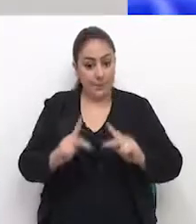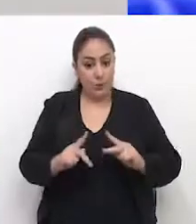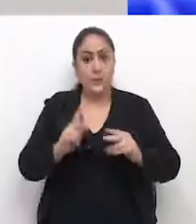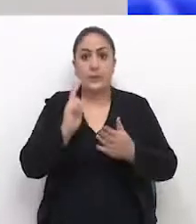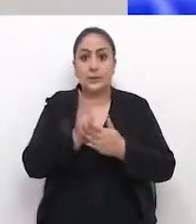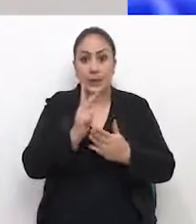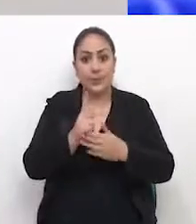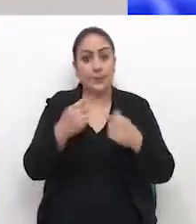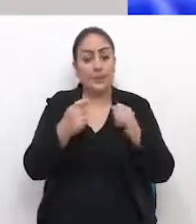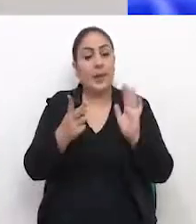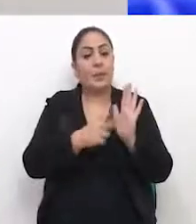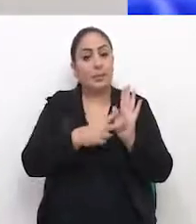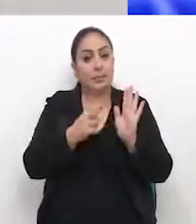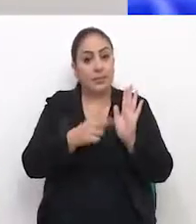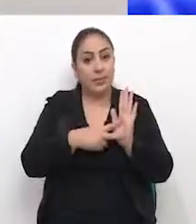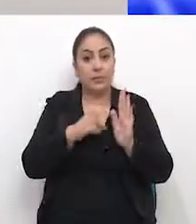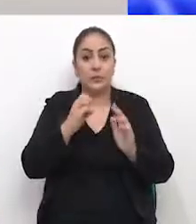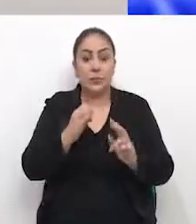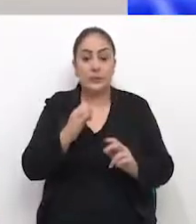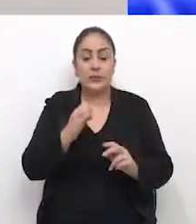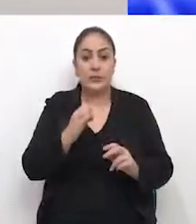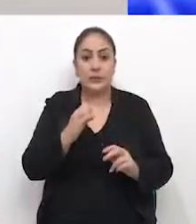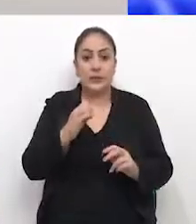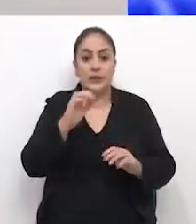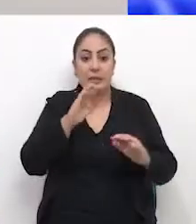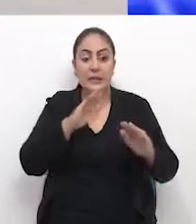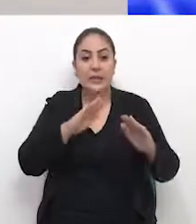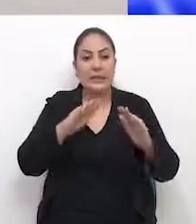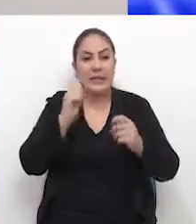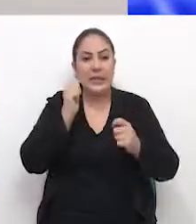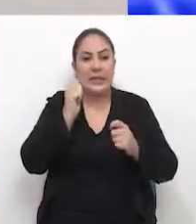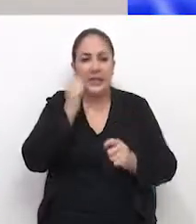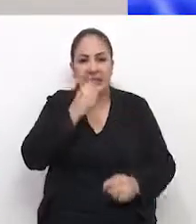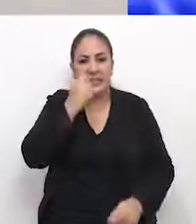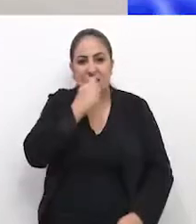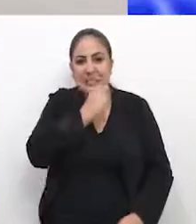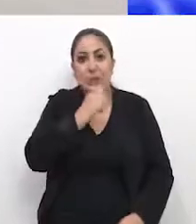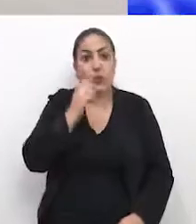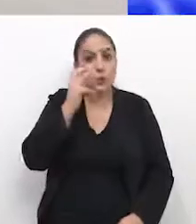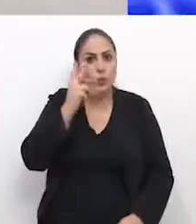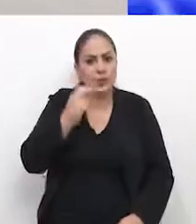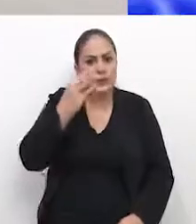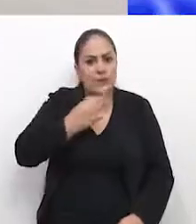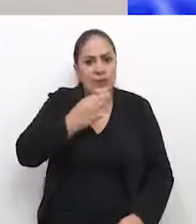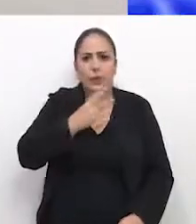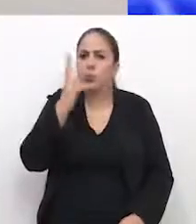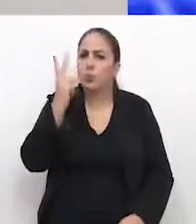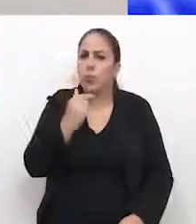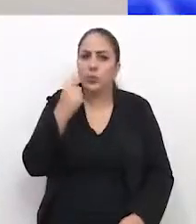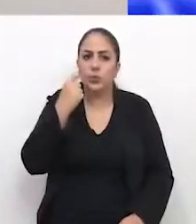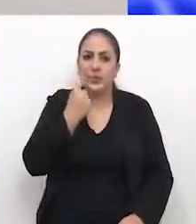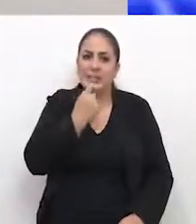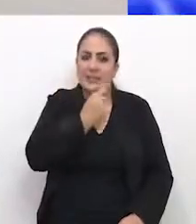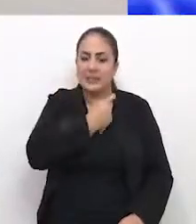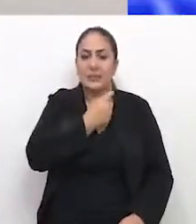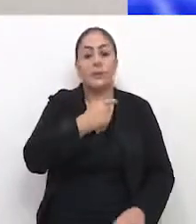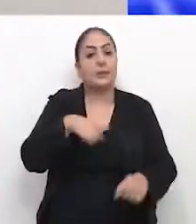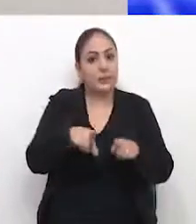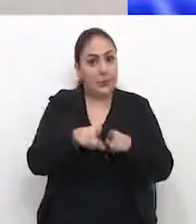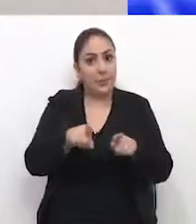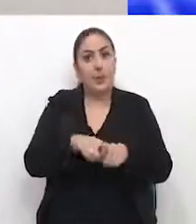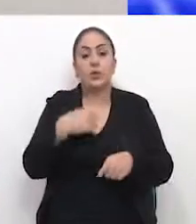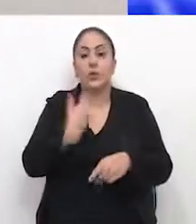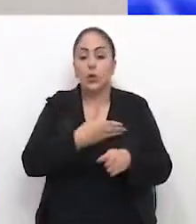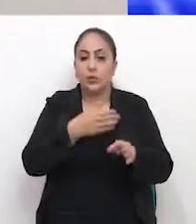Os pacientes sempre devem prestar atenção se estão higienizando corretamente todas as superfícies dos dentes.